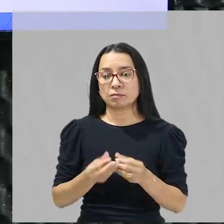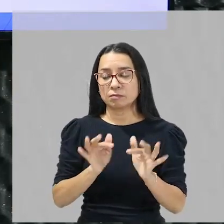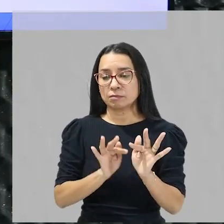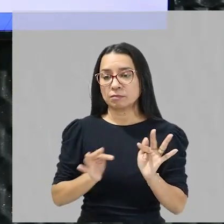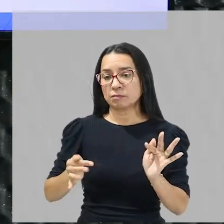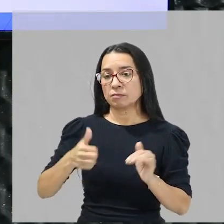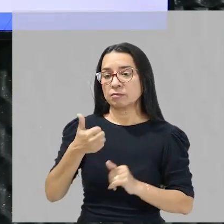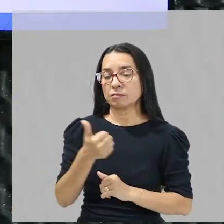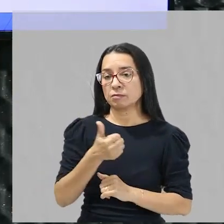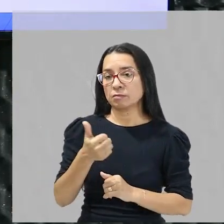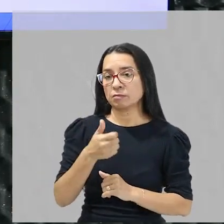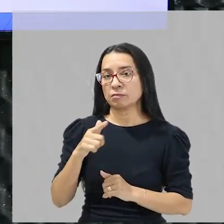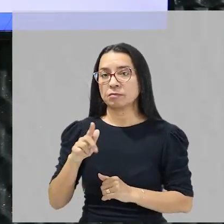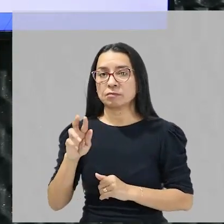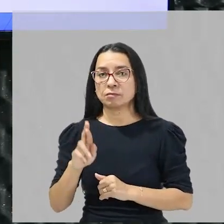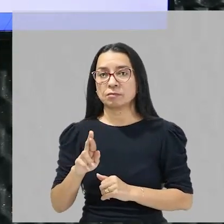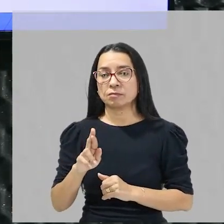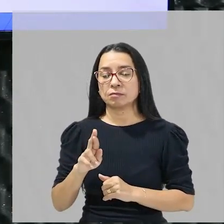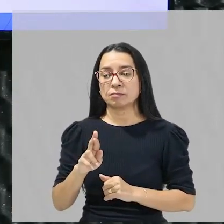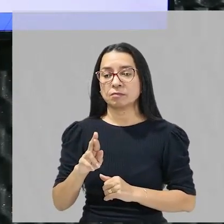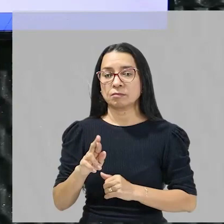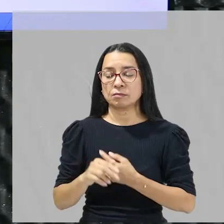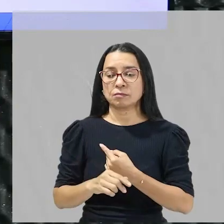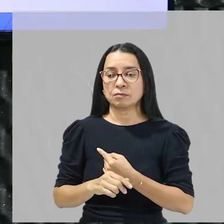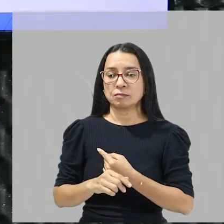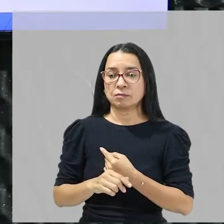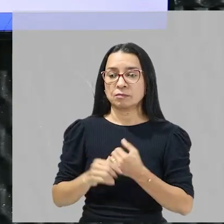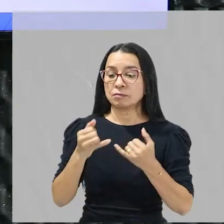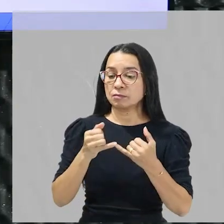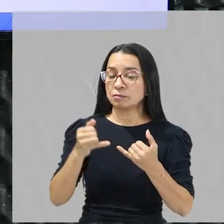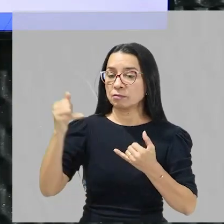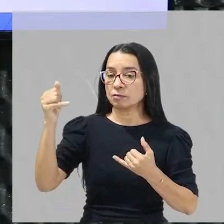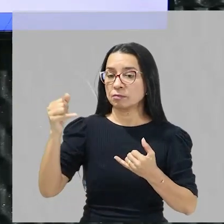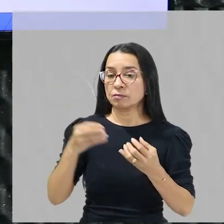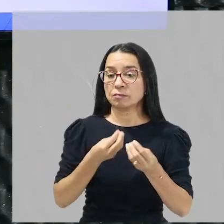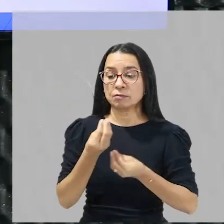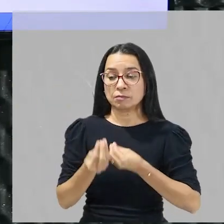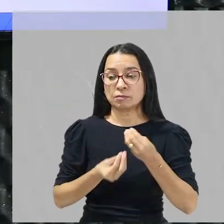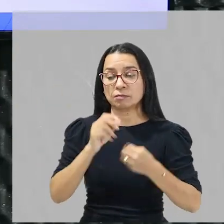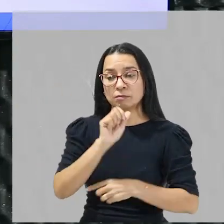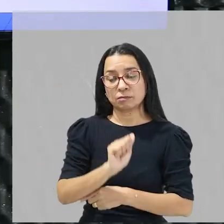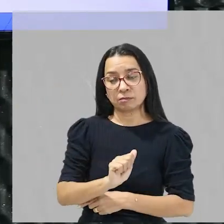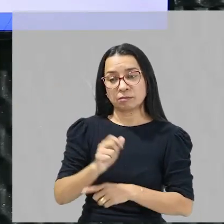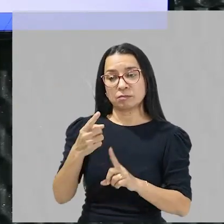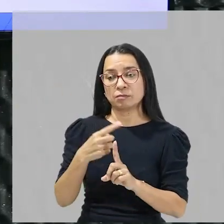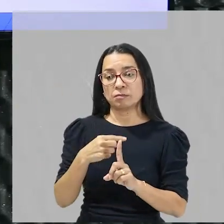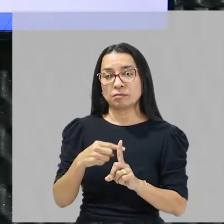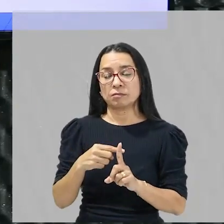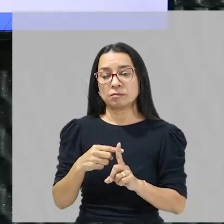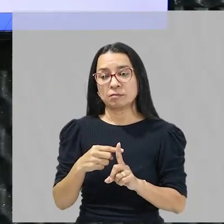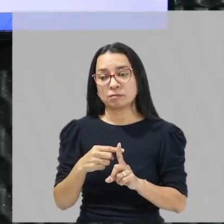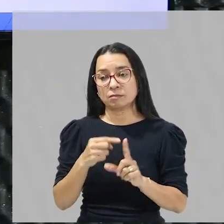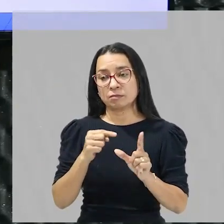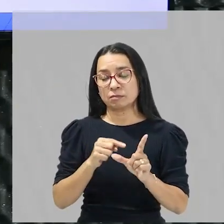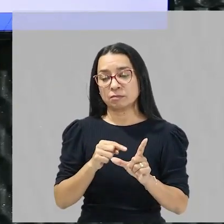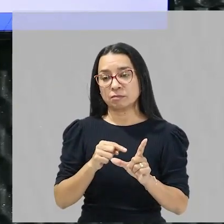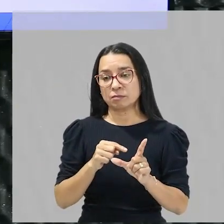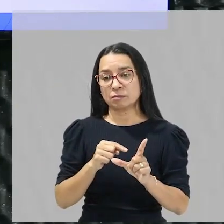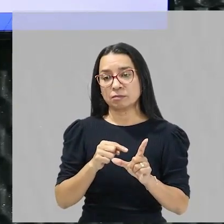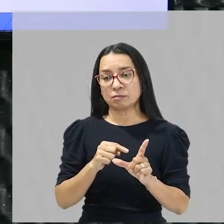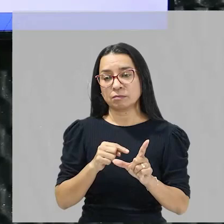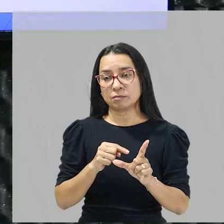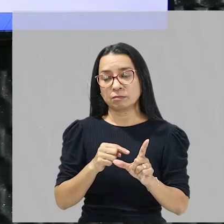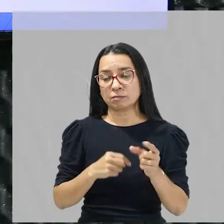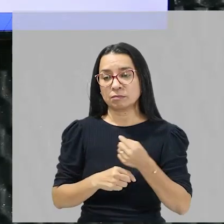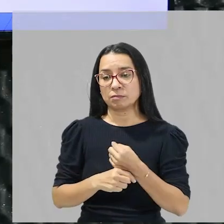primeiro grau, a função afim é uma reta. E como o A é positivo, da raiz, né, fixando